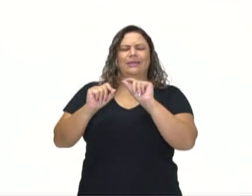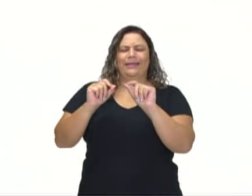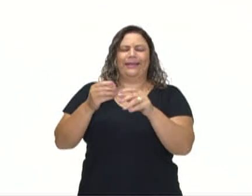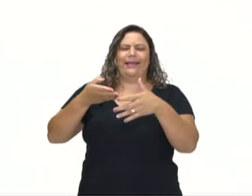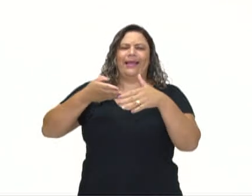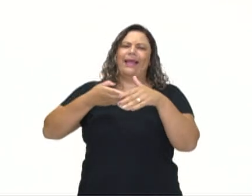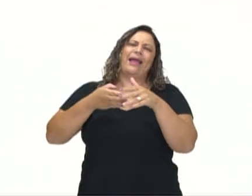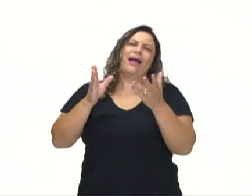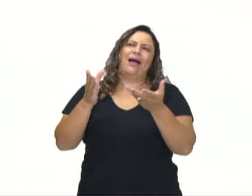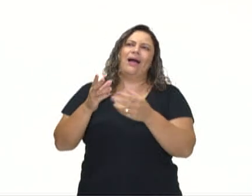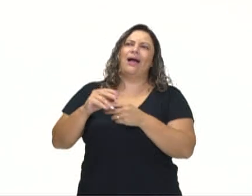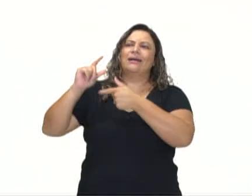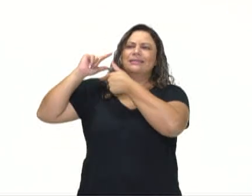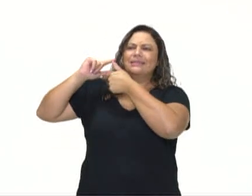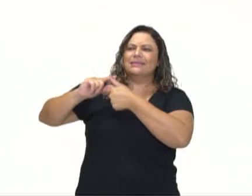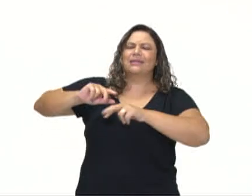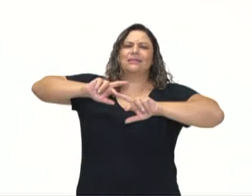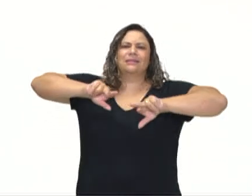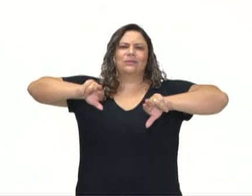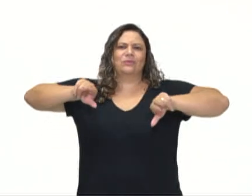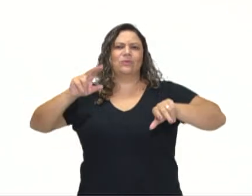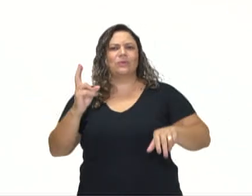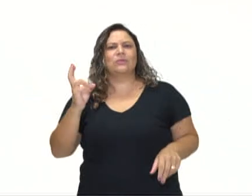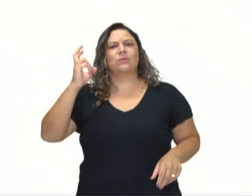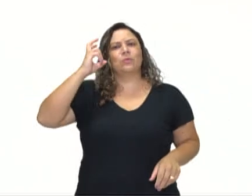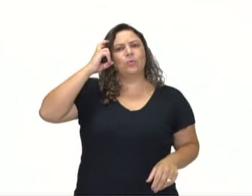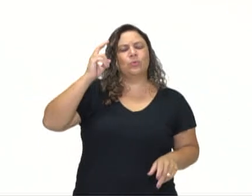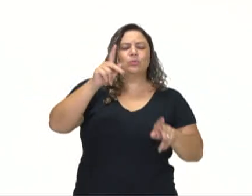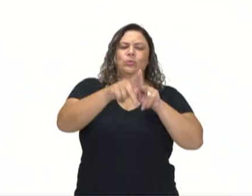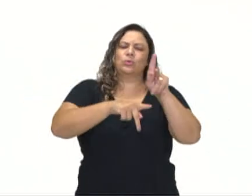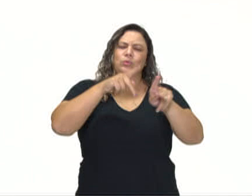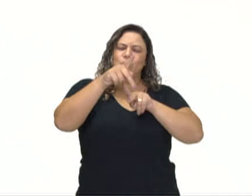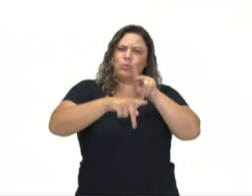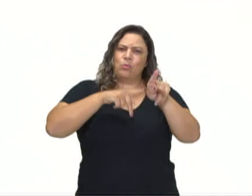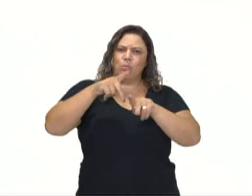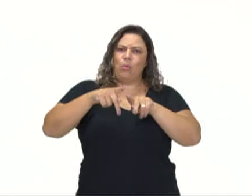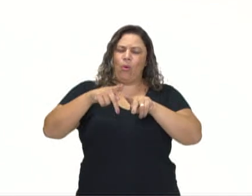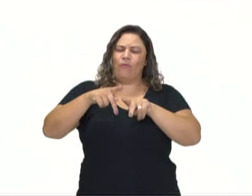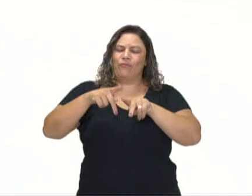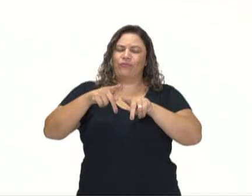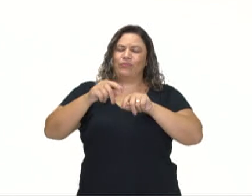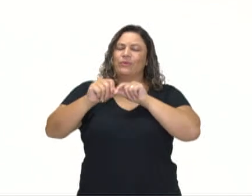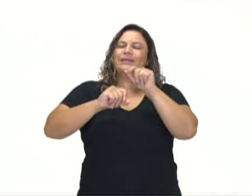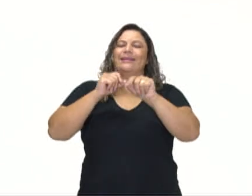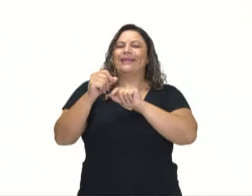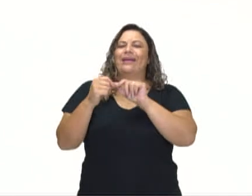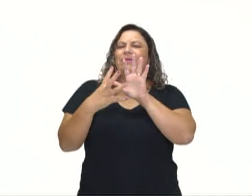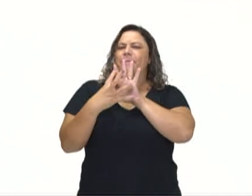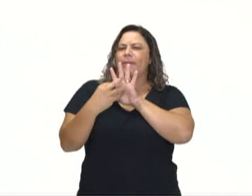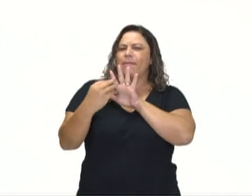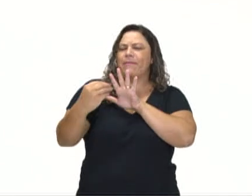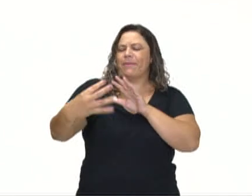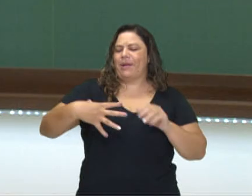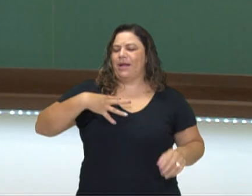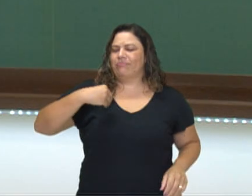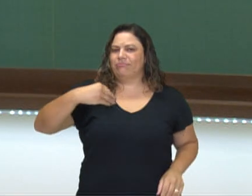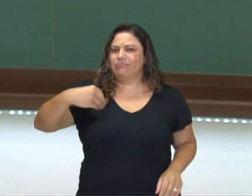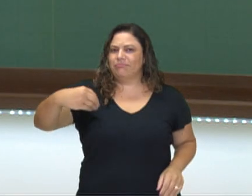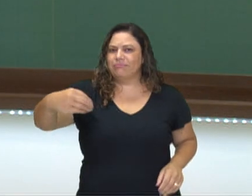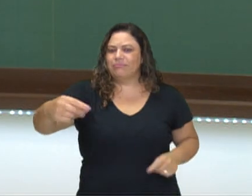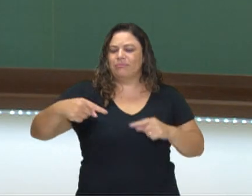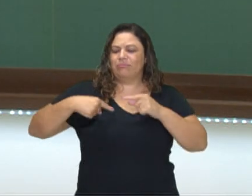povo e que são repassados de geração para geração. Então, como diversidade cultural, nós temos